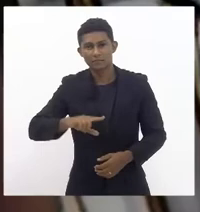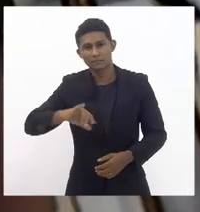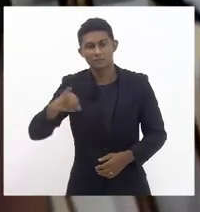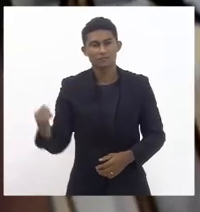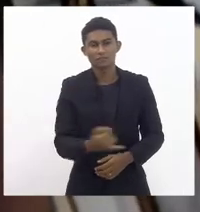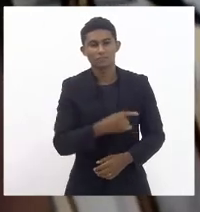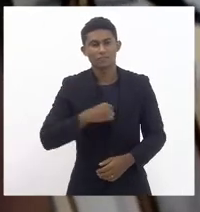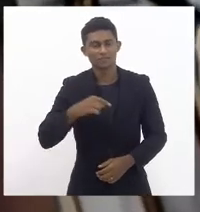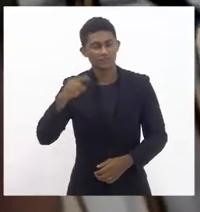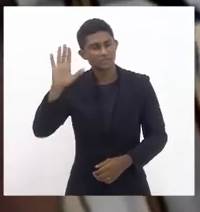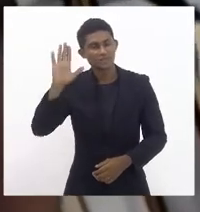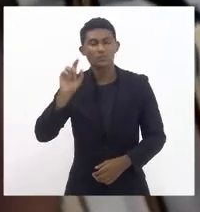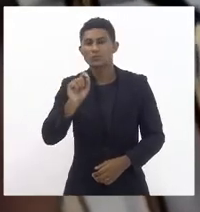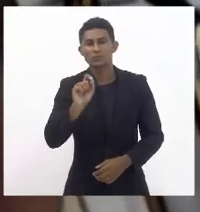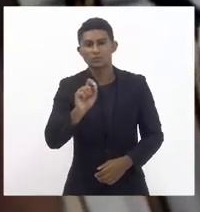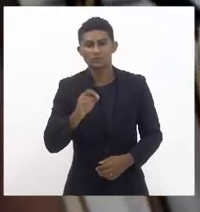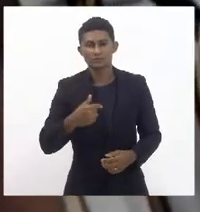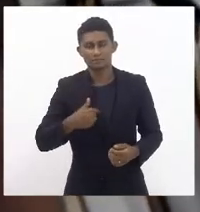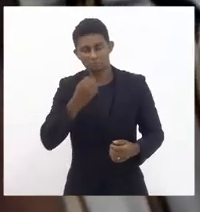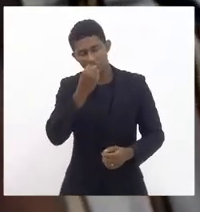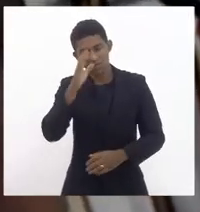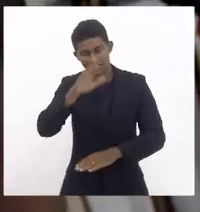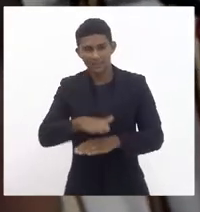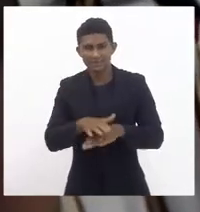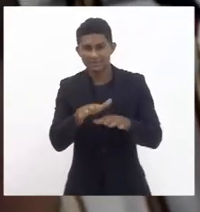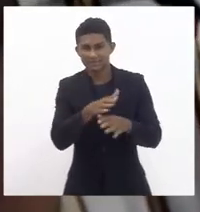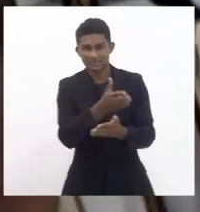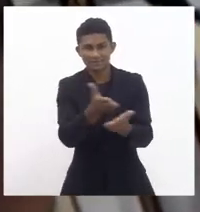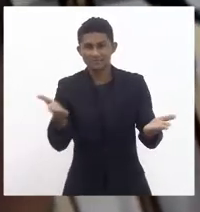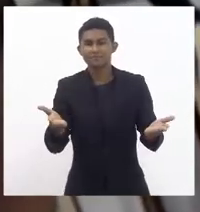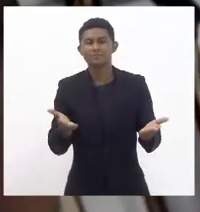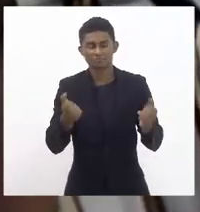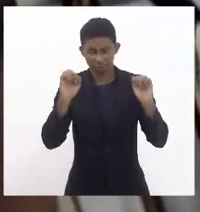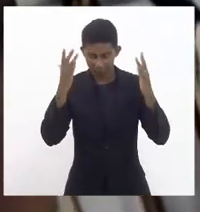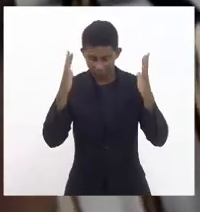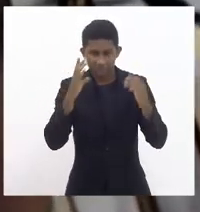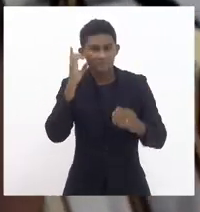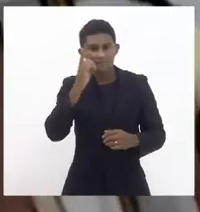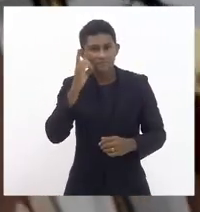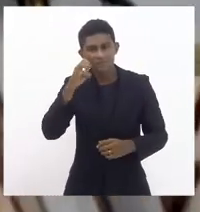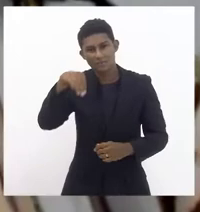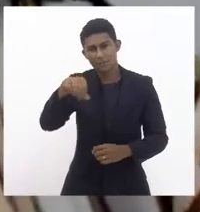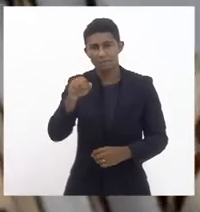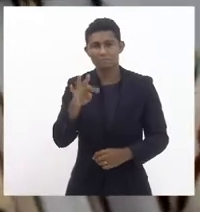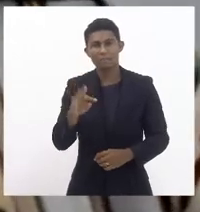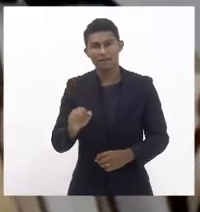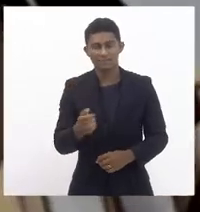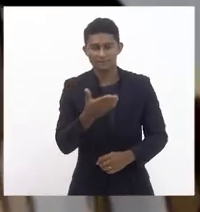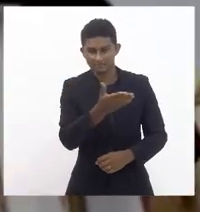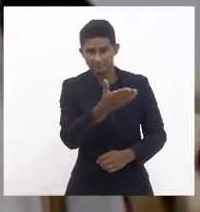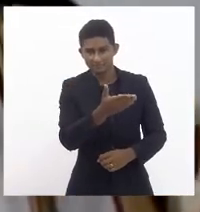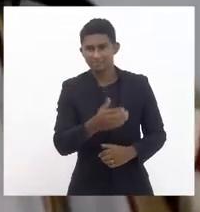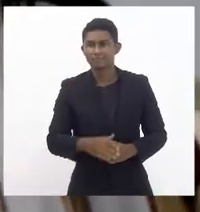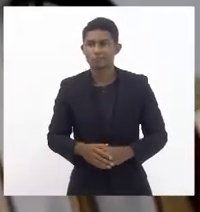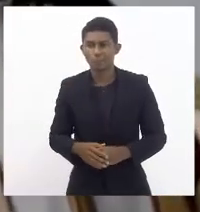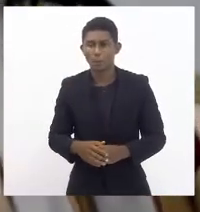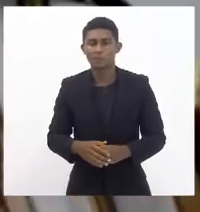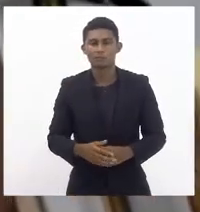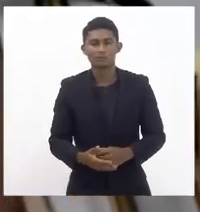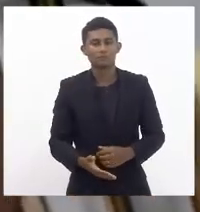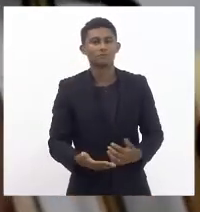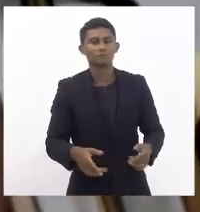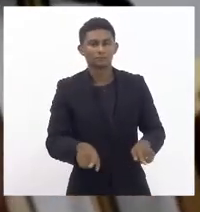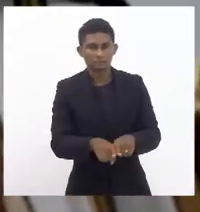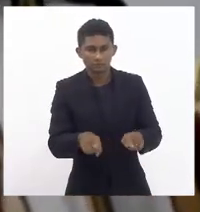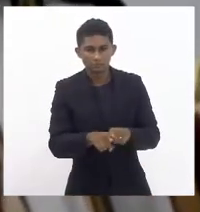tarde Boa tarde a todos e todas parabenizar mais uma vez a nossa querida deputada Martha Rocha que nos capitania botão bem